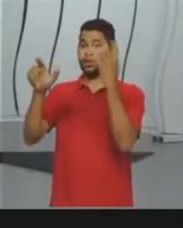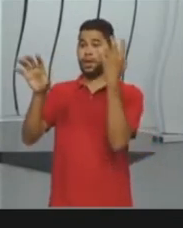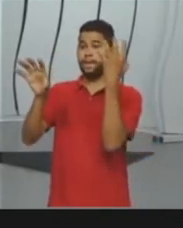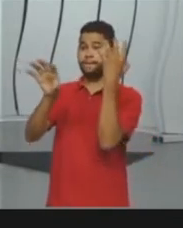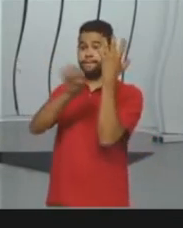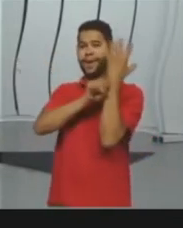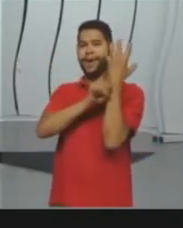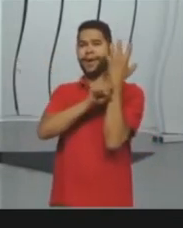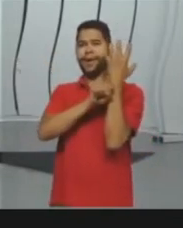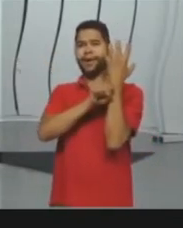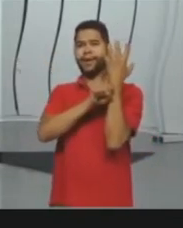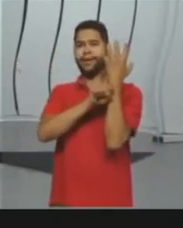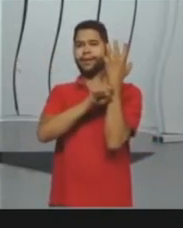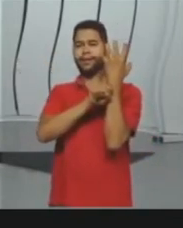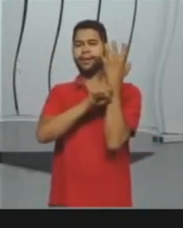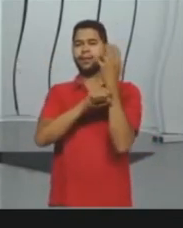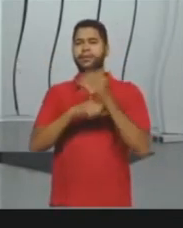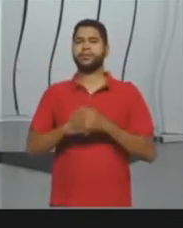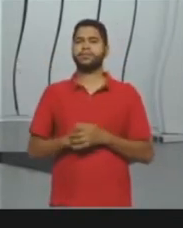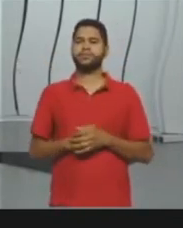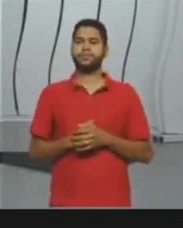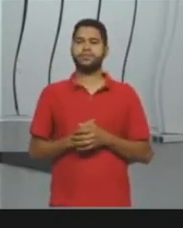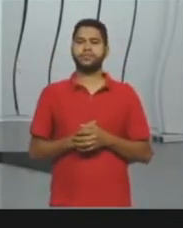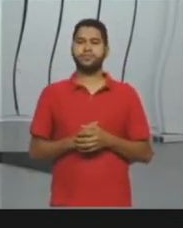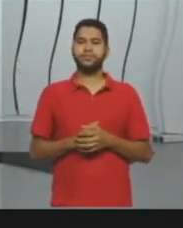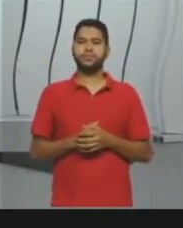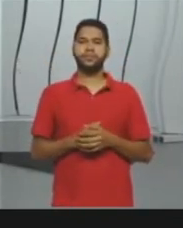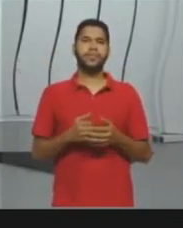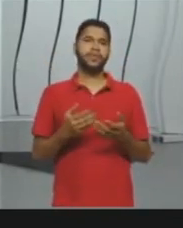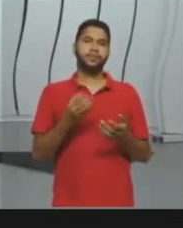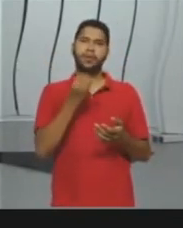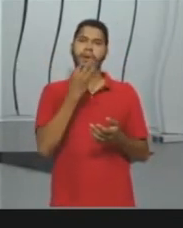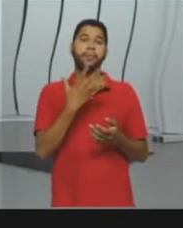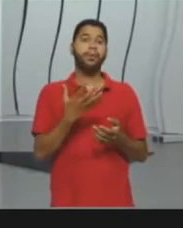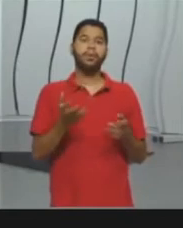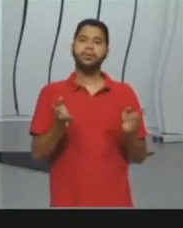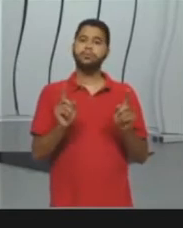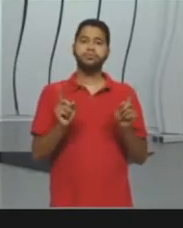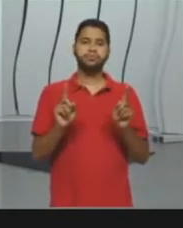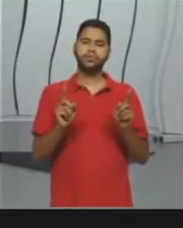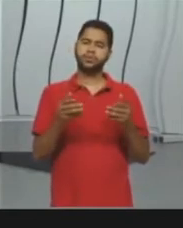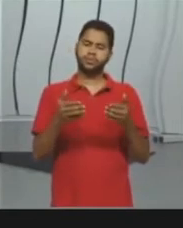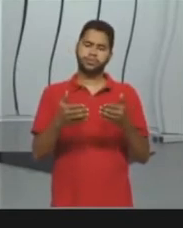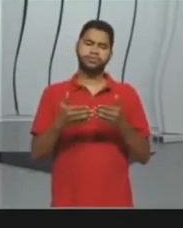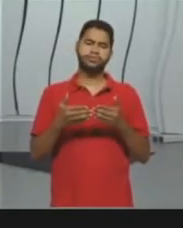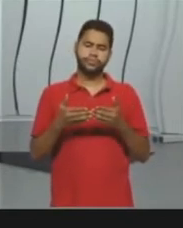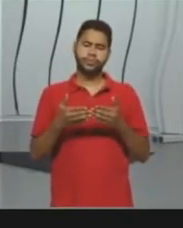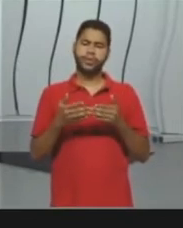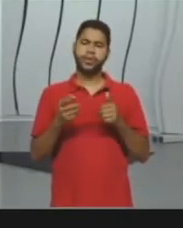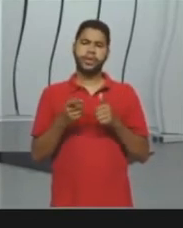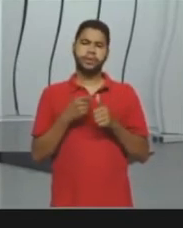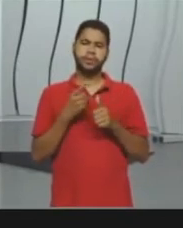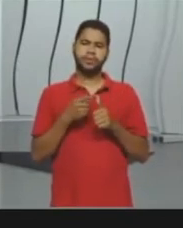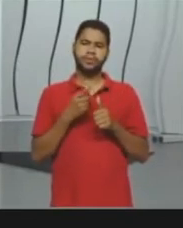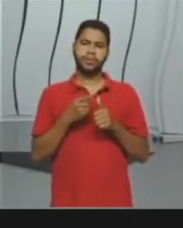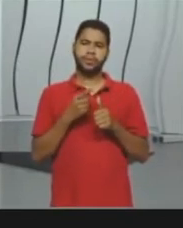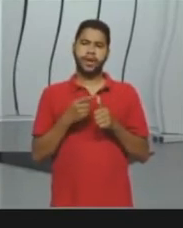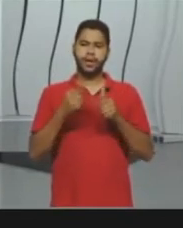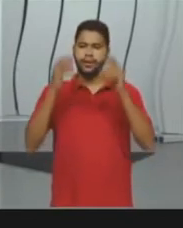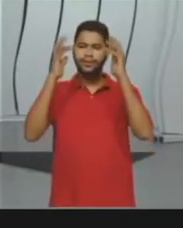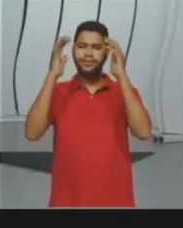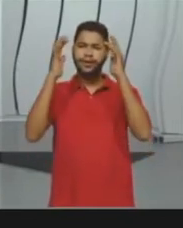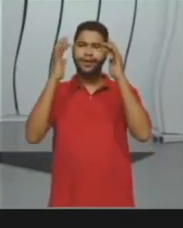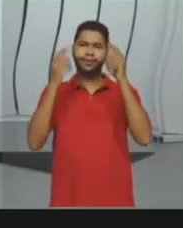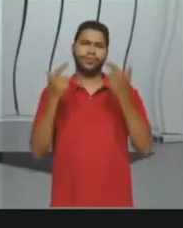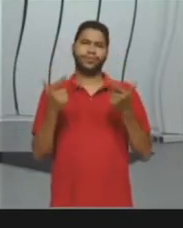não retira gás carbônico. Ah, a planta retira gás carbônico porque ela é boazinha. Não, por favor. Primeiro que ela nem tem cérebro para ser